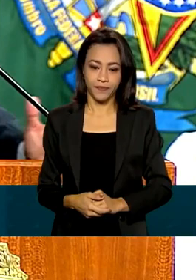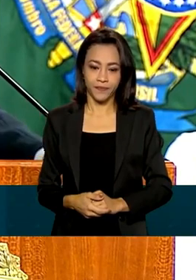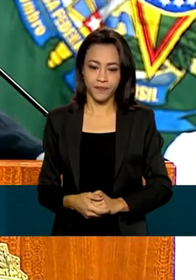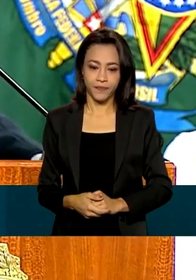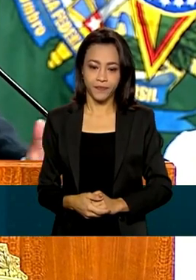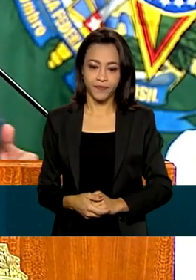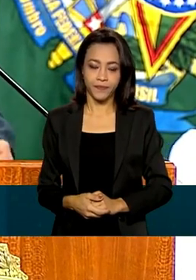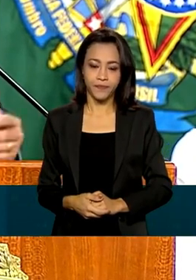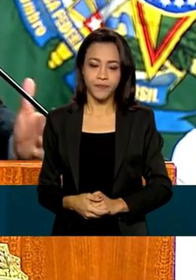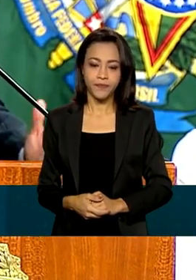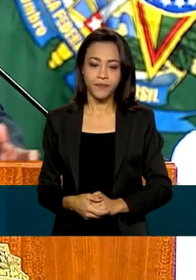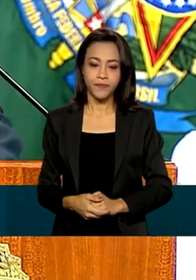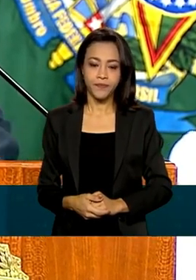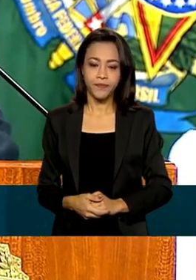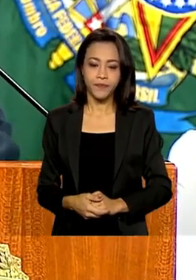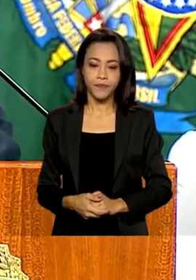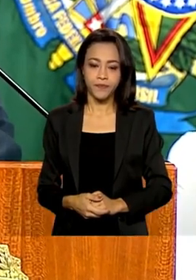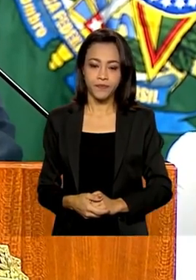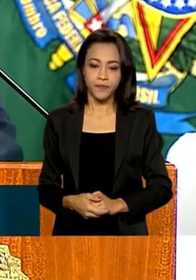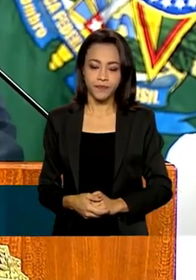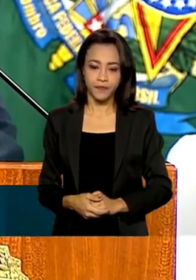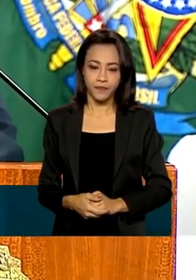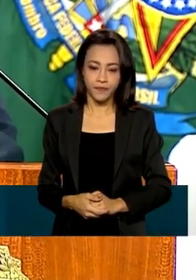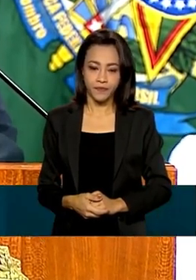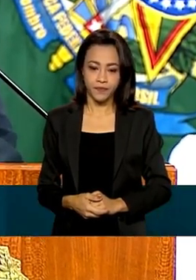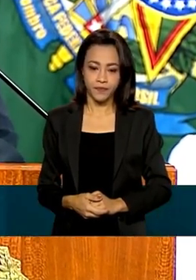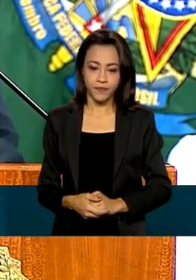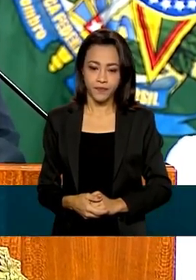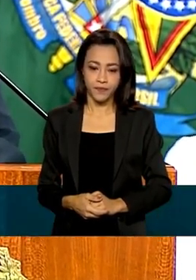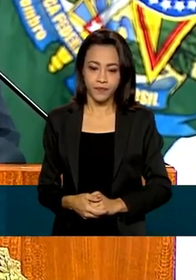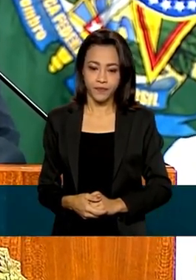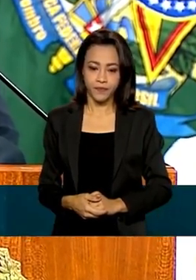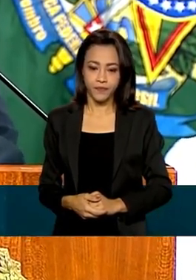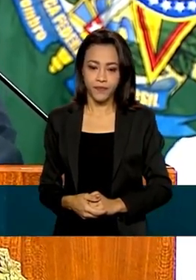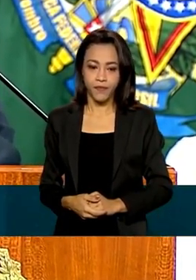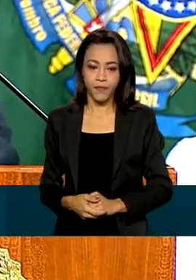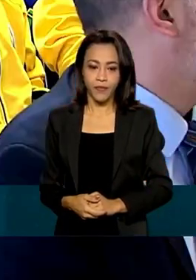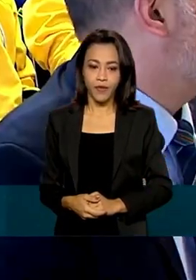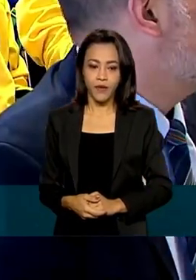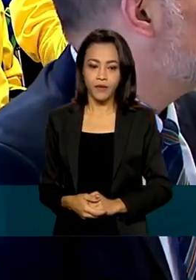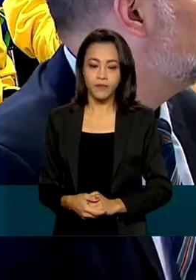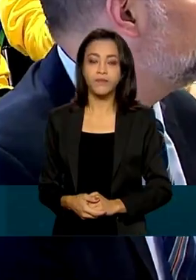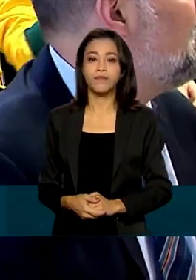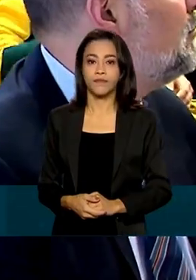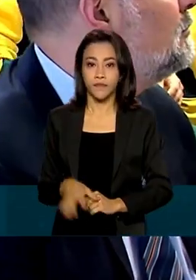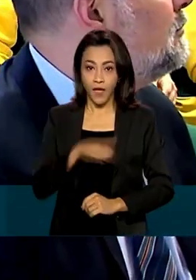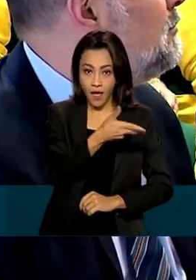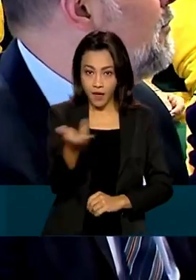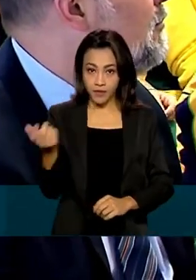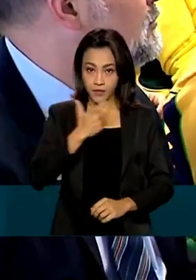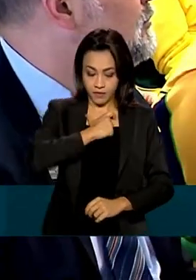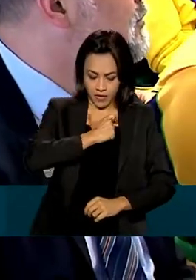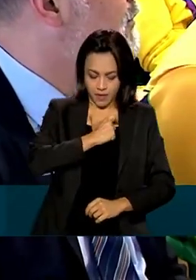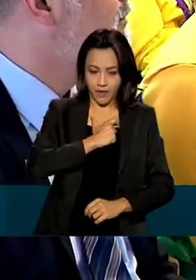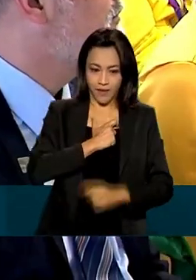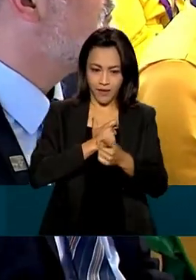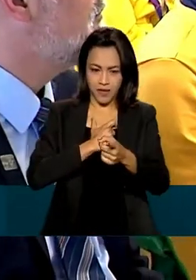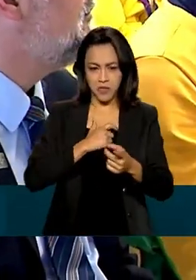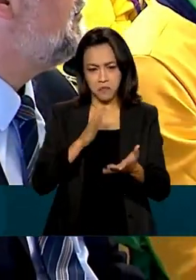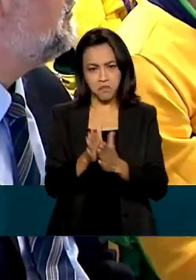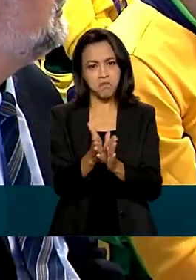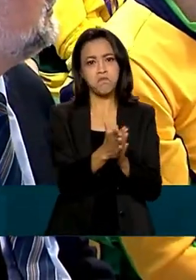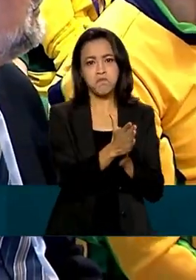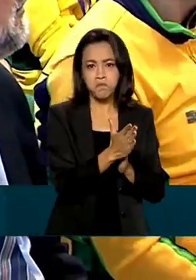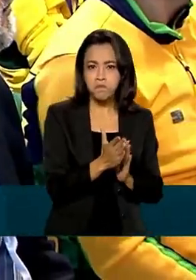na Paralimpíada, nas Olimpíadas, conquistando medalhas que o Brasil tanto precisa. Além das medalhas, o excelente desempenho